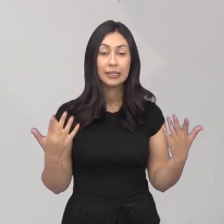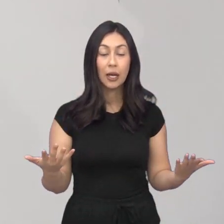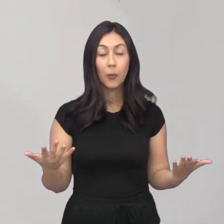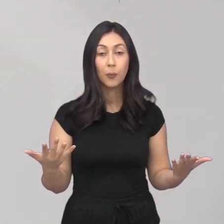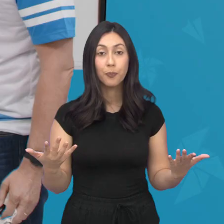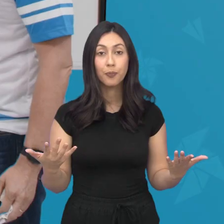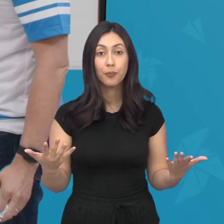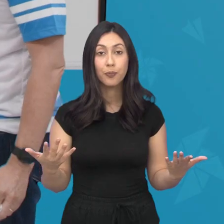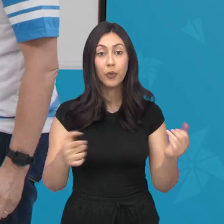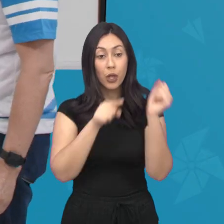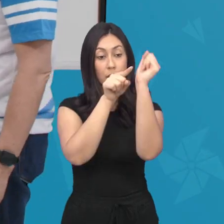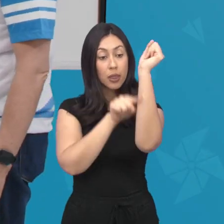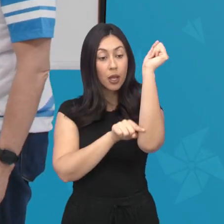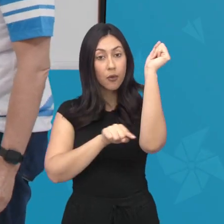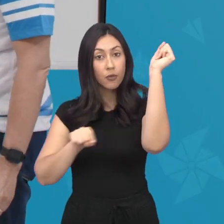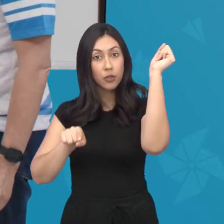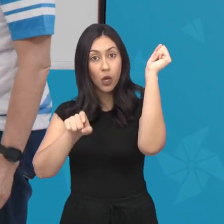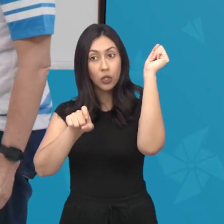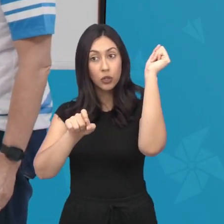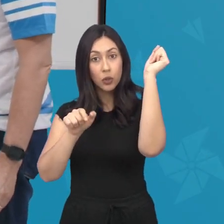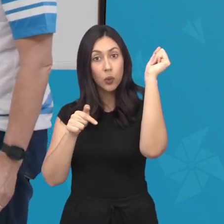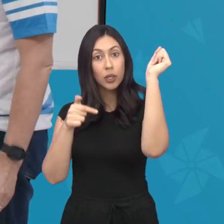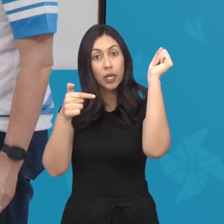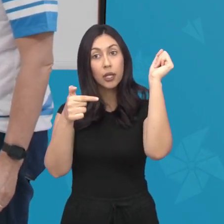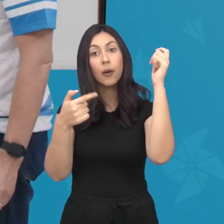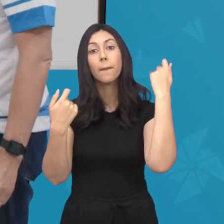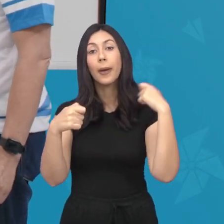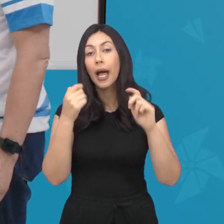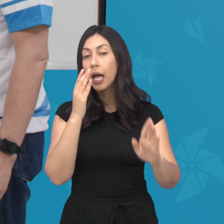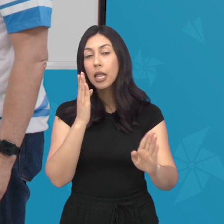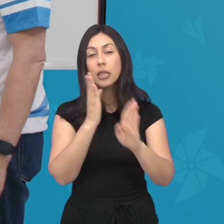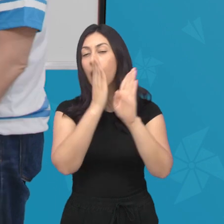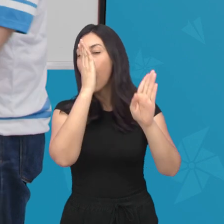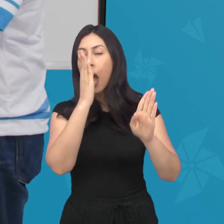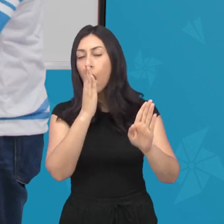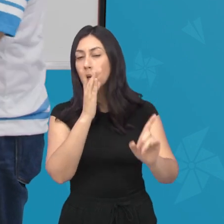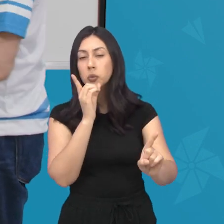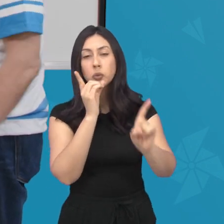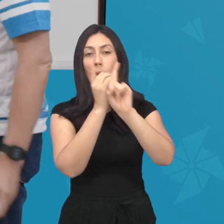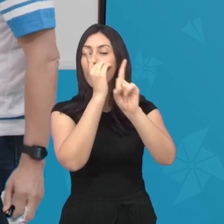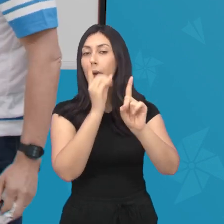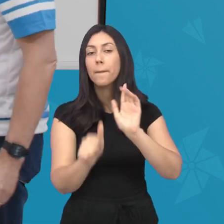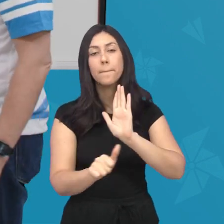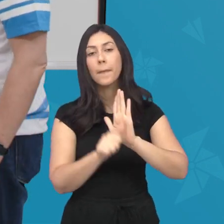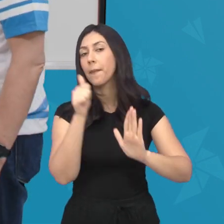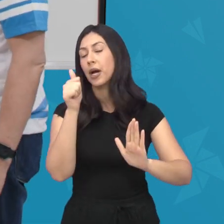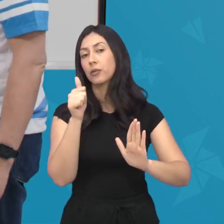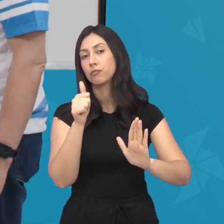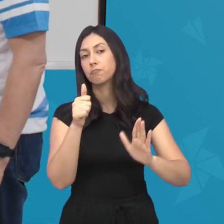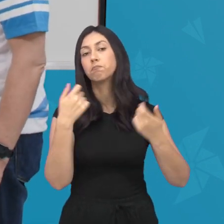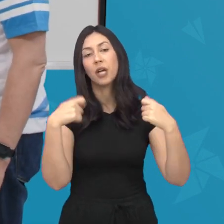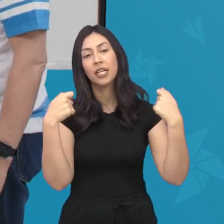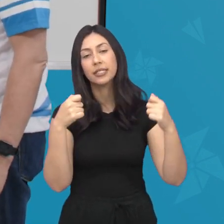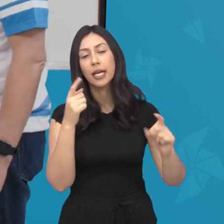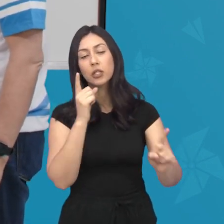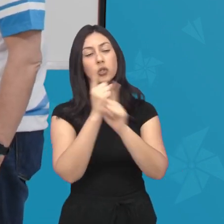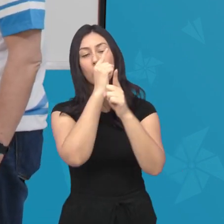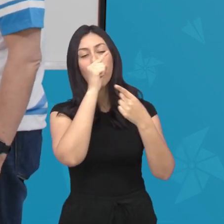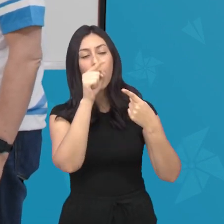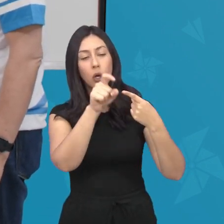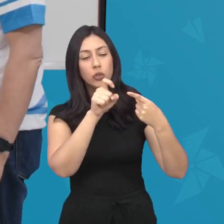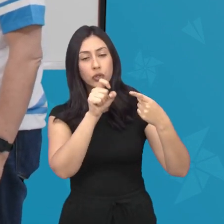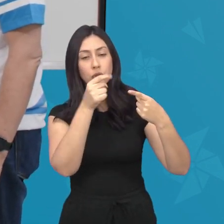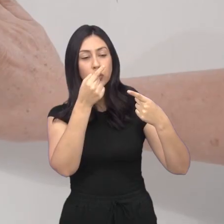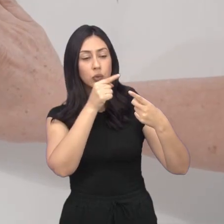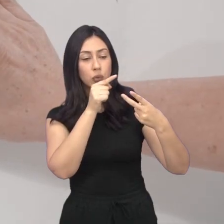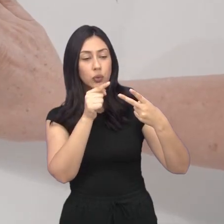Então, na função quadrática, identificar as raízes é uma etapa, é a primeira etapa e acho que é a mais importante, porque com ela você